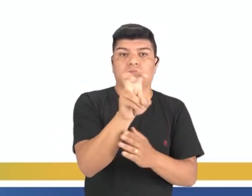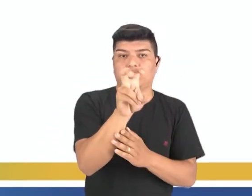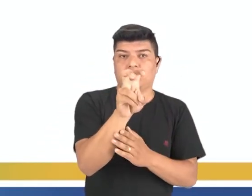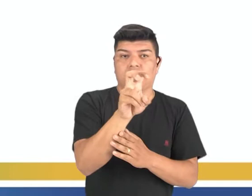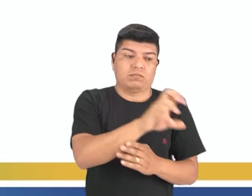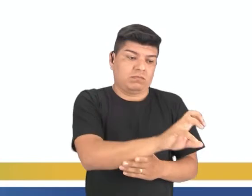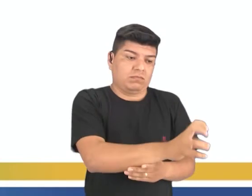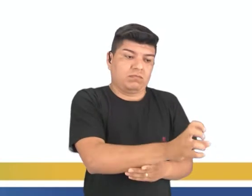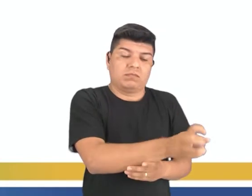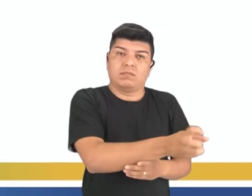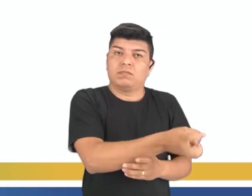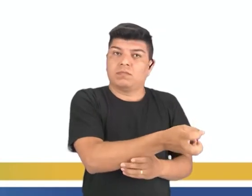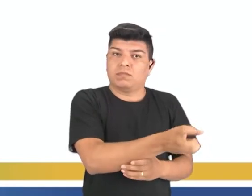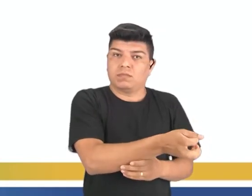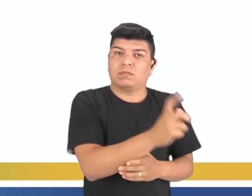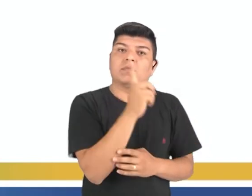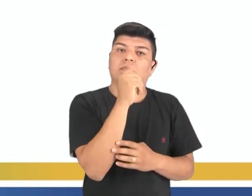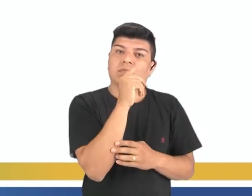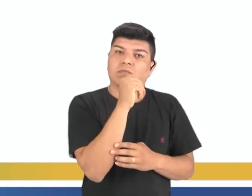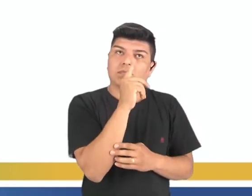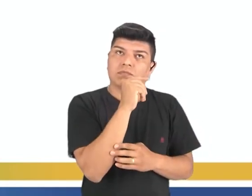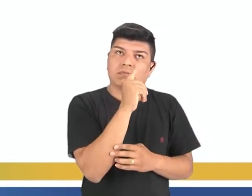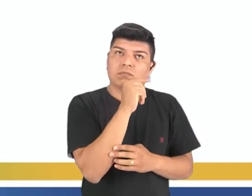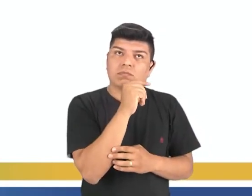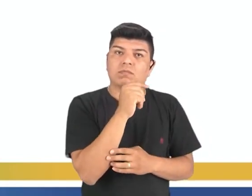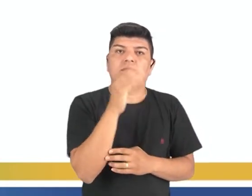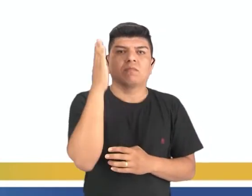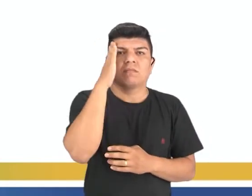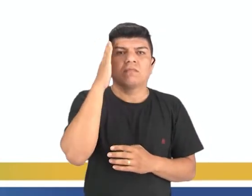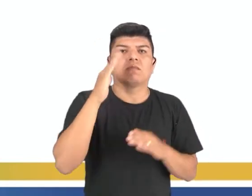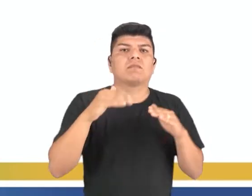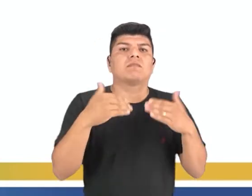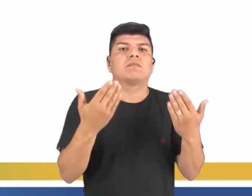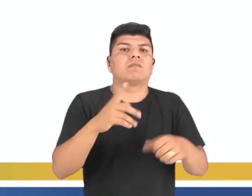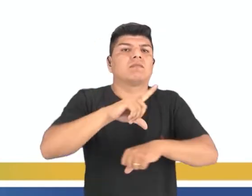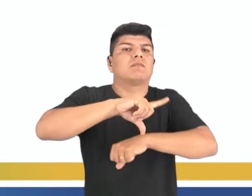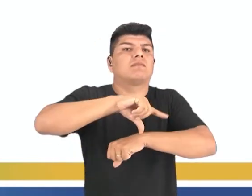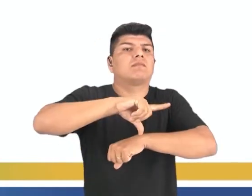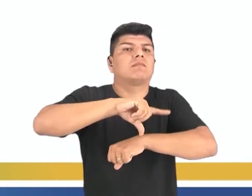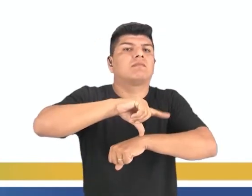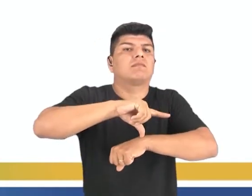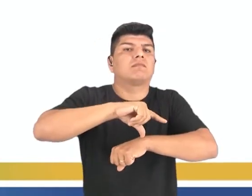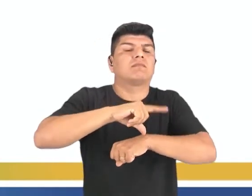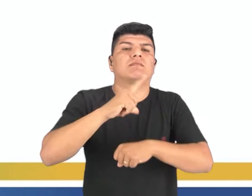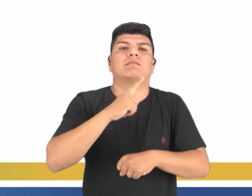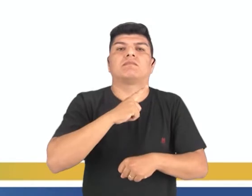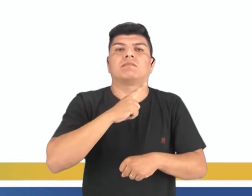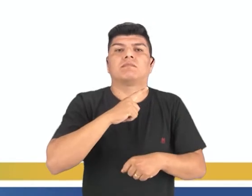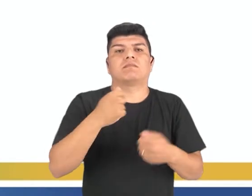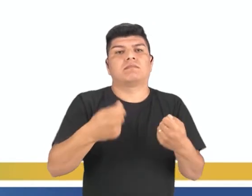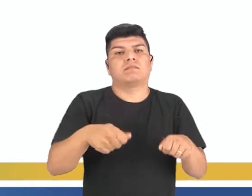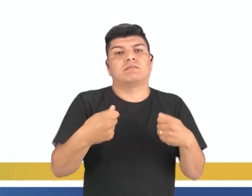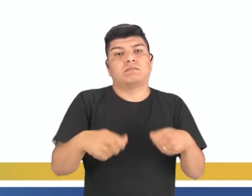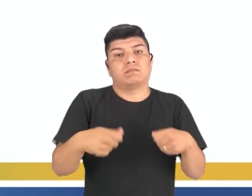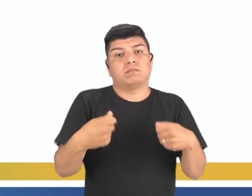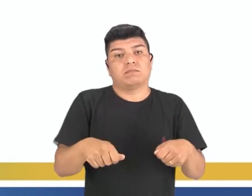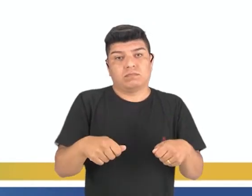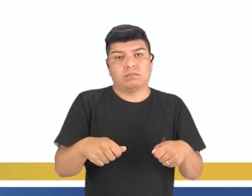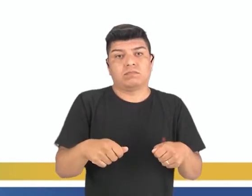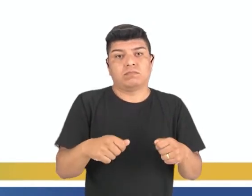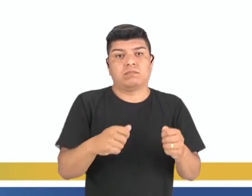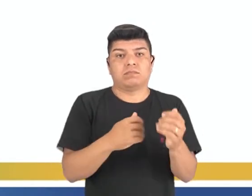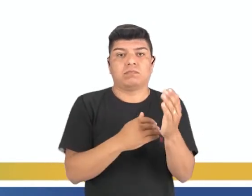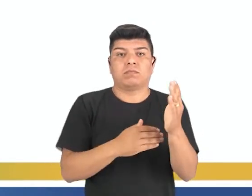já que foram implementadas aí mais 2. Aí a gente quer descobrir quanto tempo a gente vai gastar aí com essa quantidade agora de torneiras para